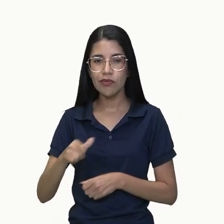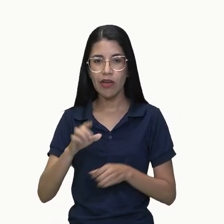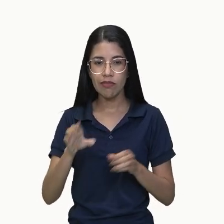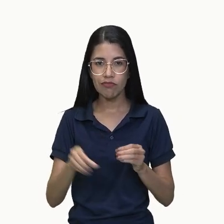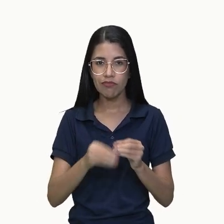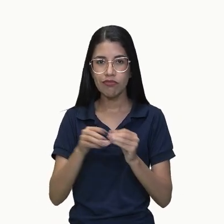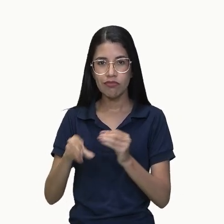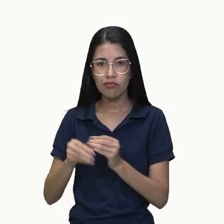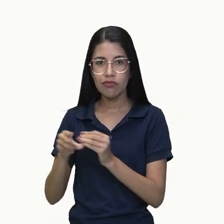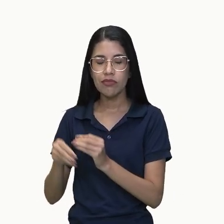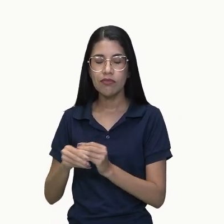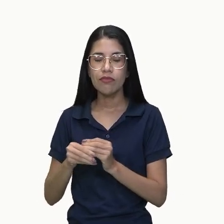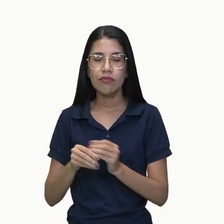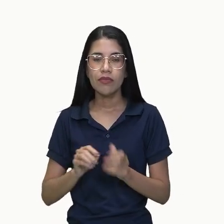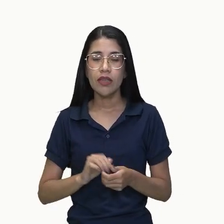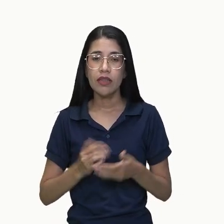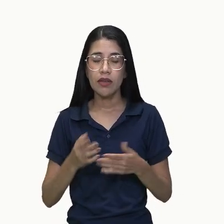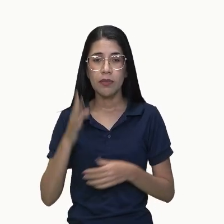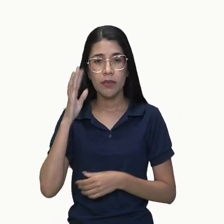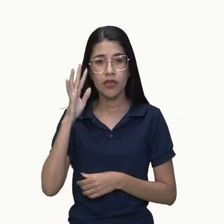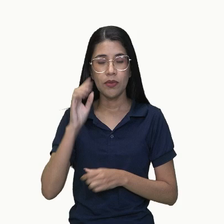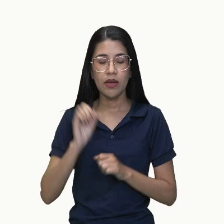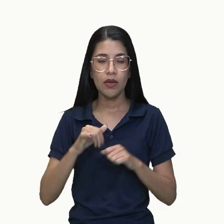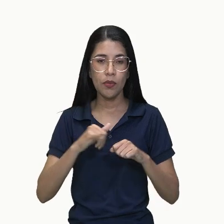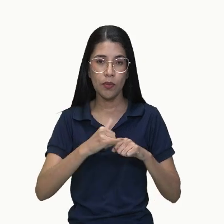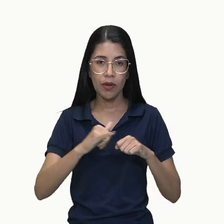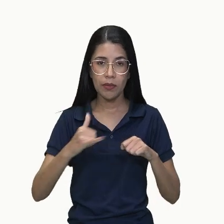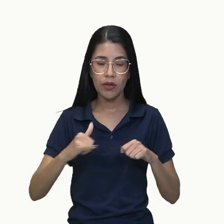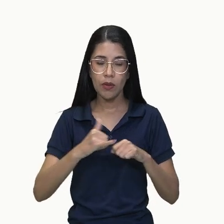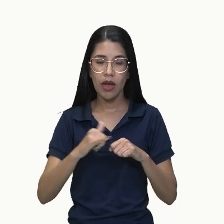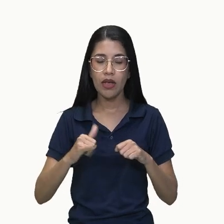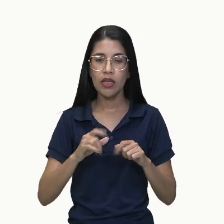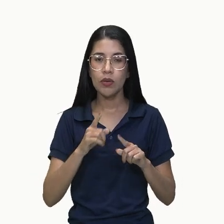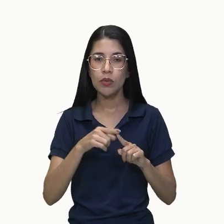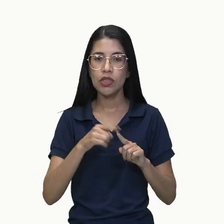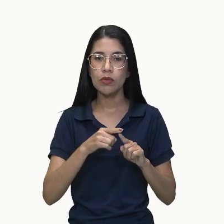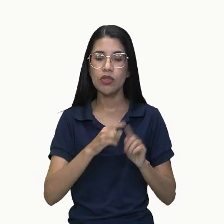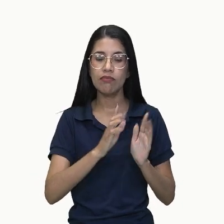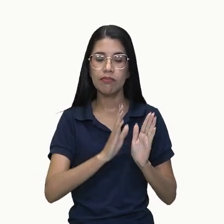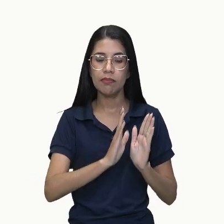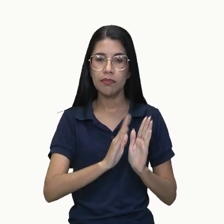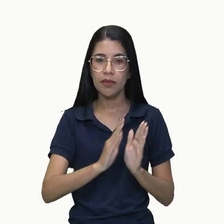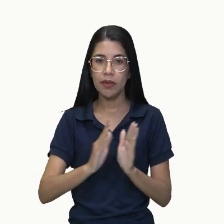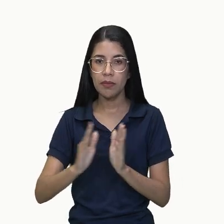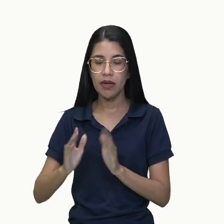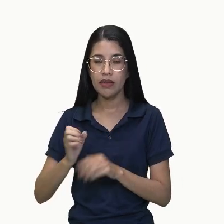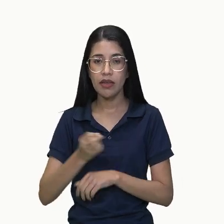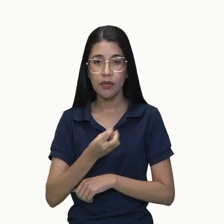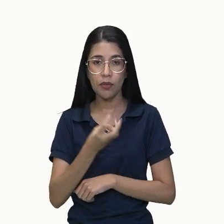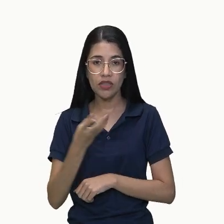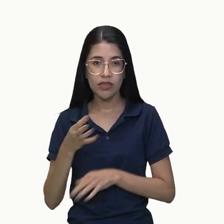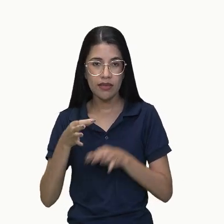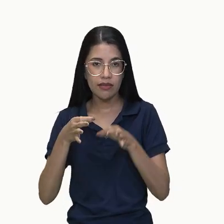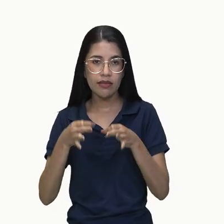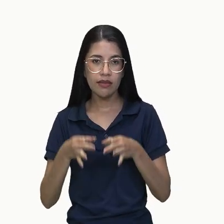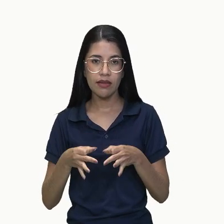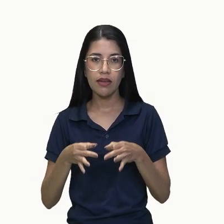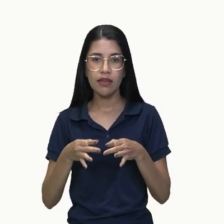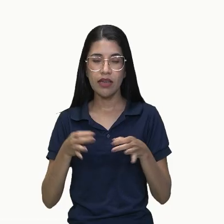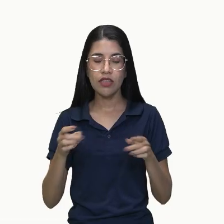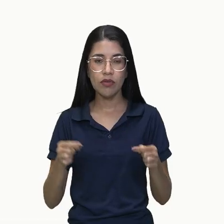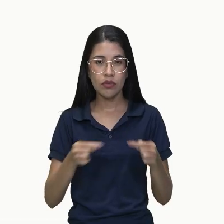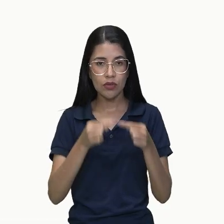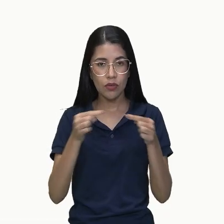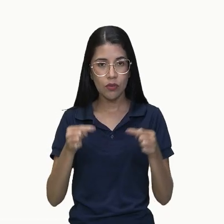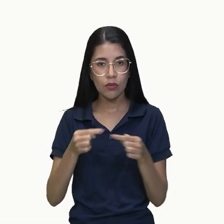Então, imagina que os aminoácidos é uma sequência, tá? Existe uma quantidade determinada e eles vão se ligando